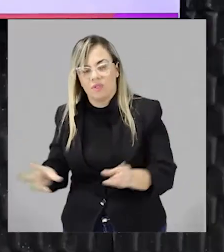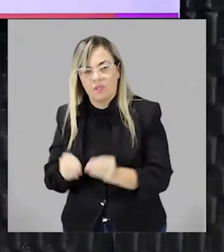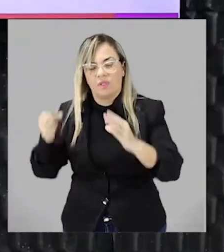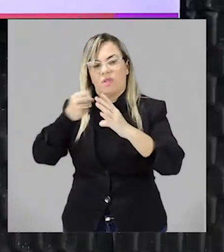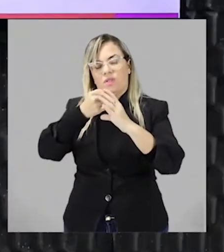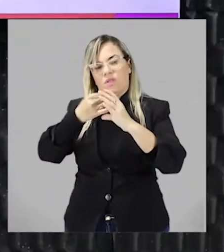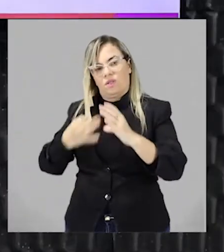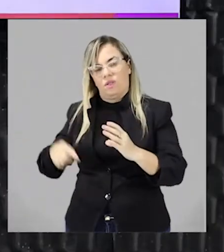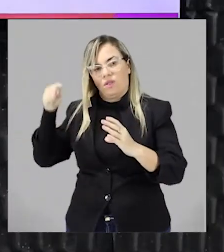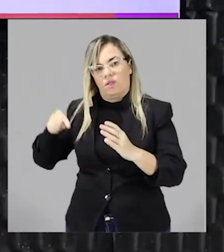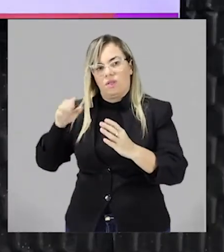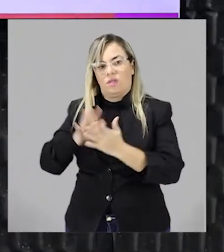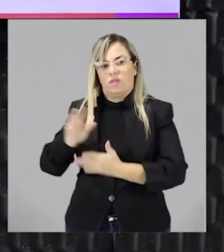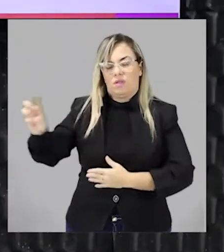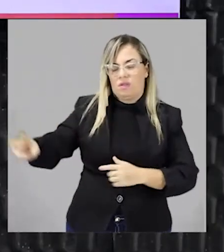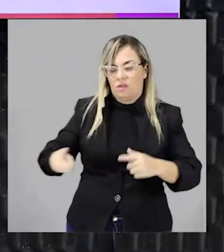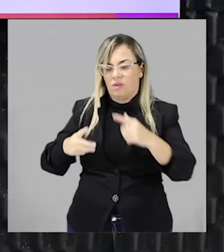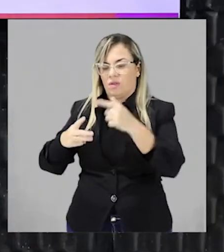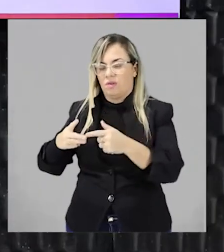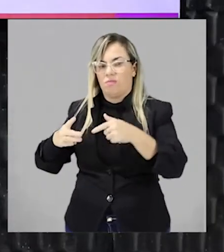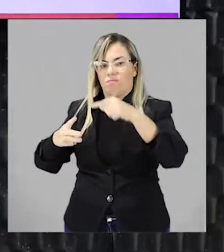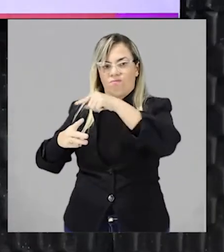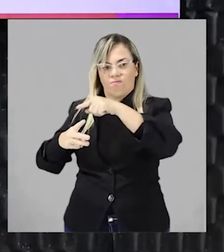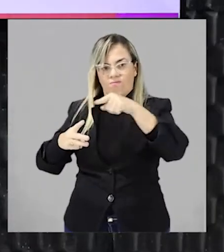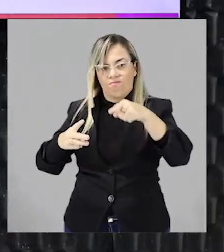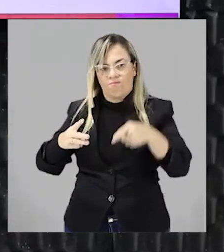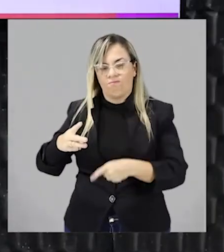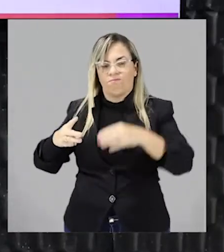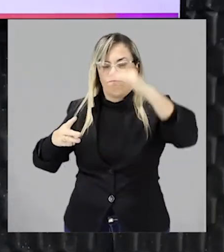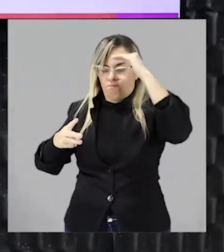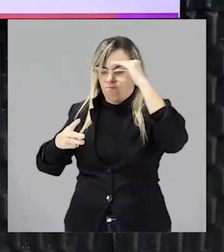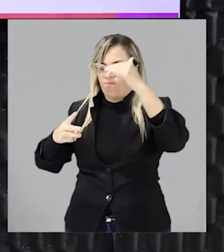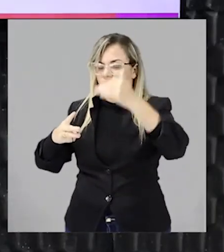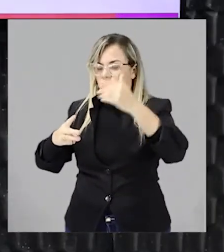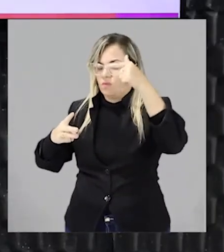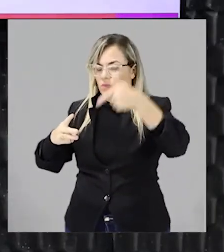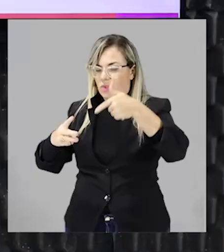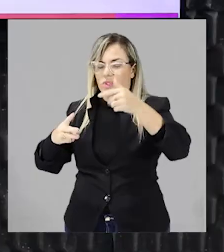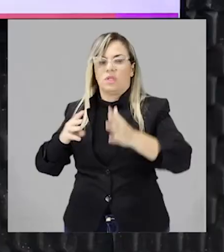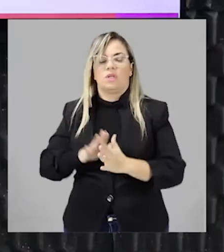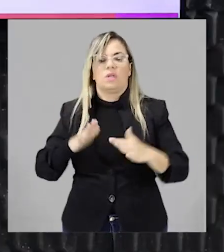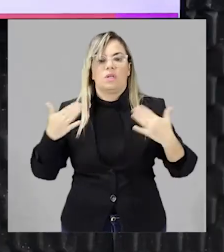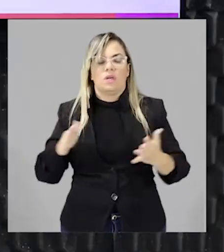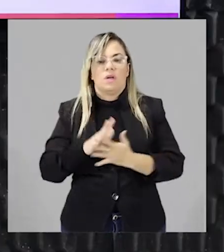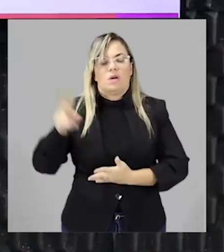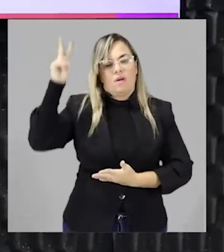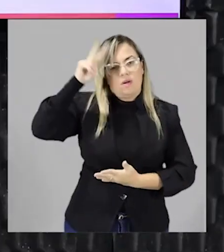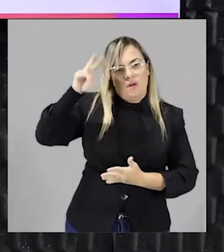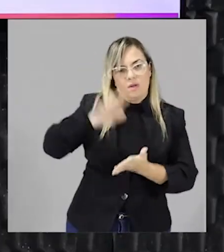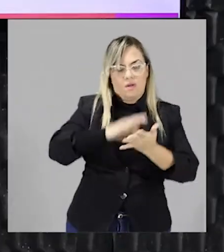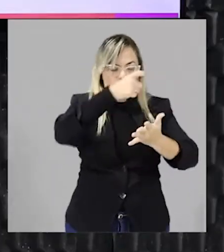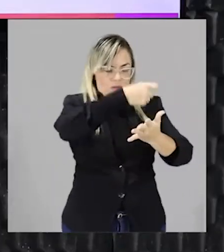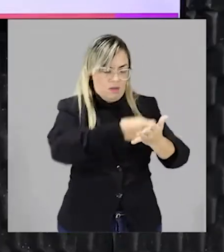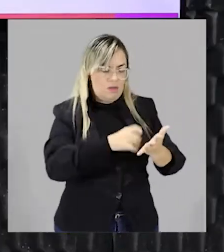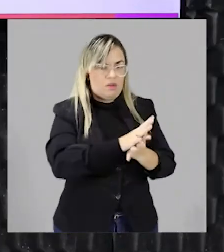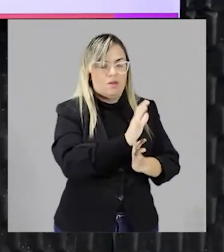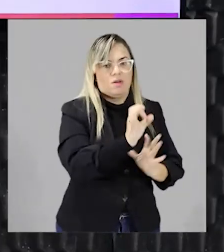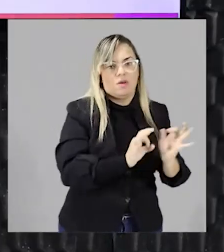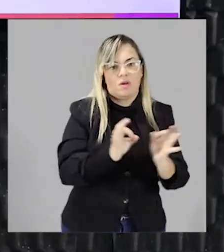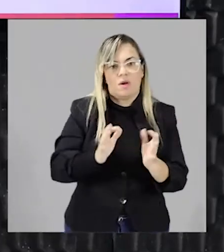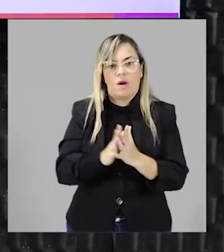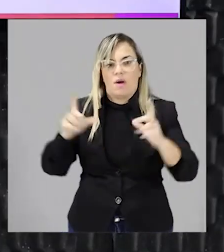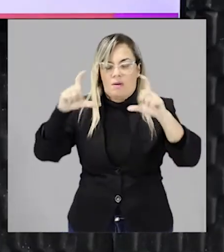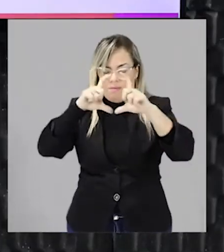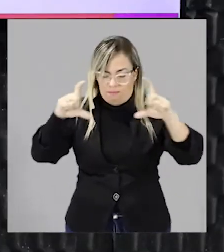que precisamos cumprir em cada uma dessas partes. Lembrando que o texto de vocês estará organizado em